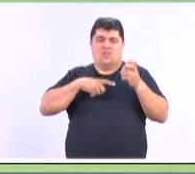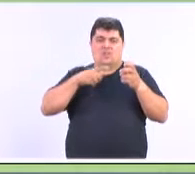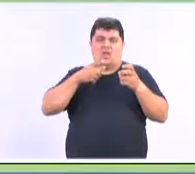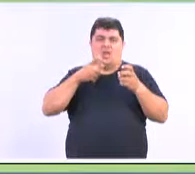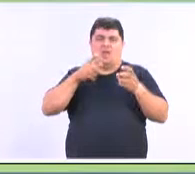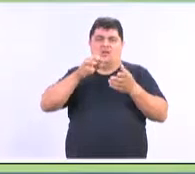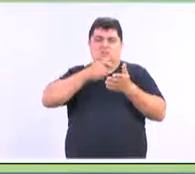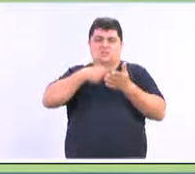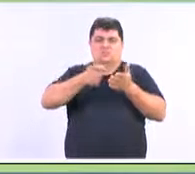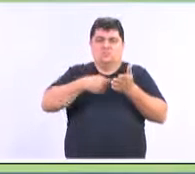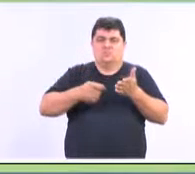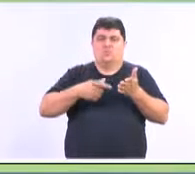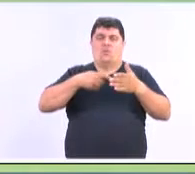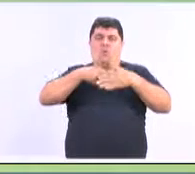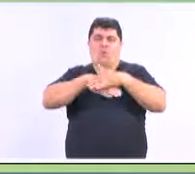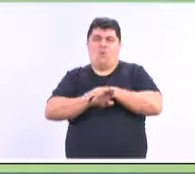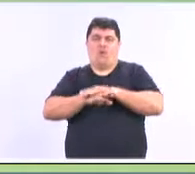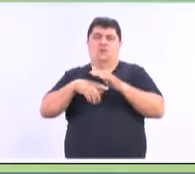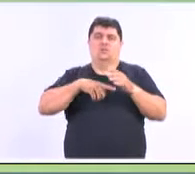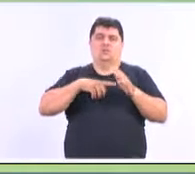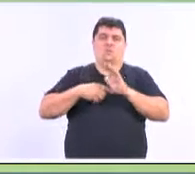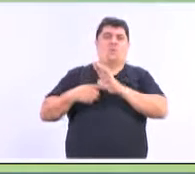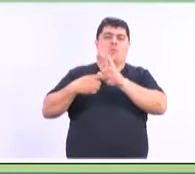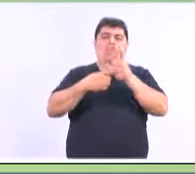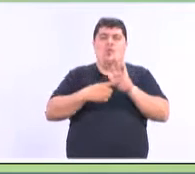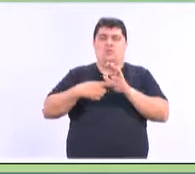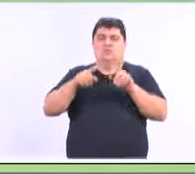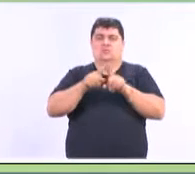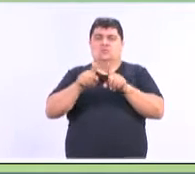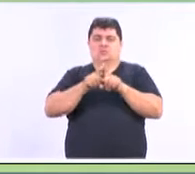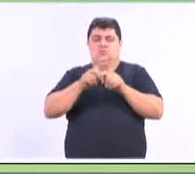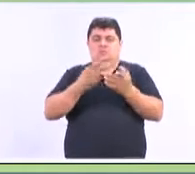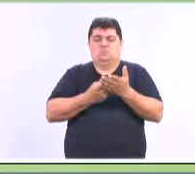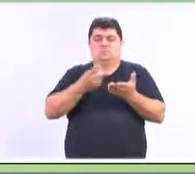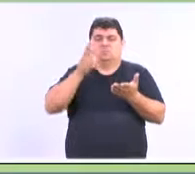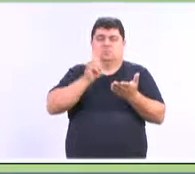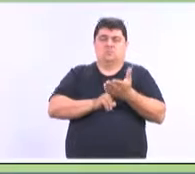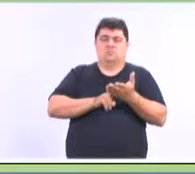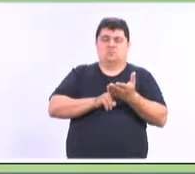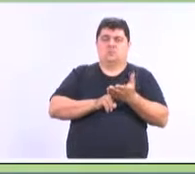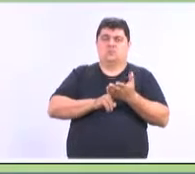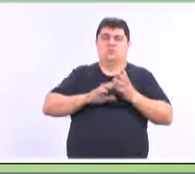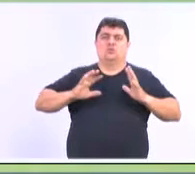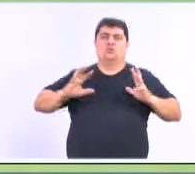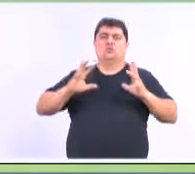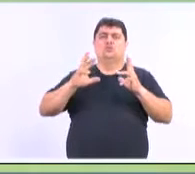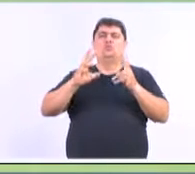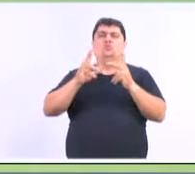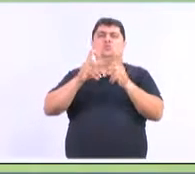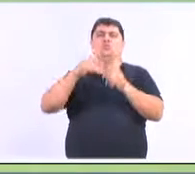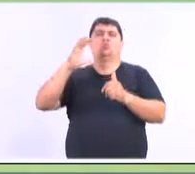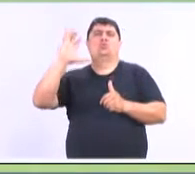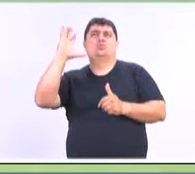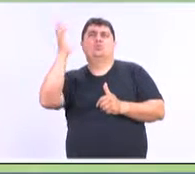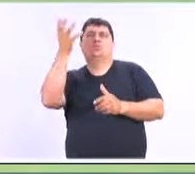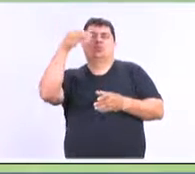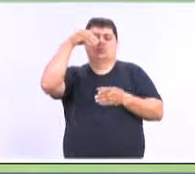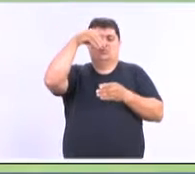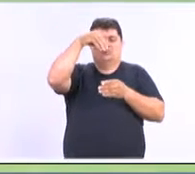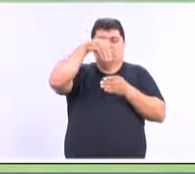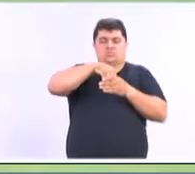mensura, acumula, resume, demonstra e interpreta os fenômenos que afetam